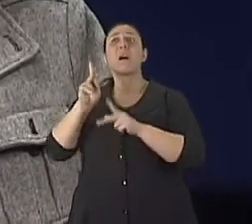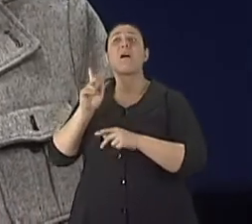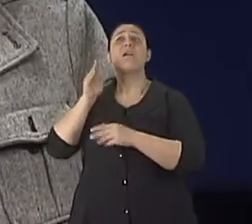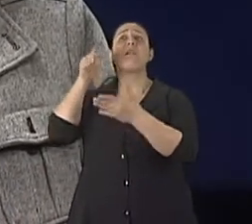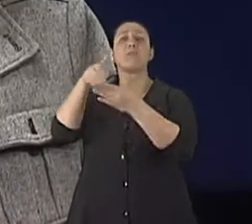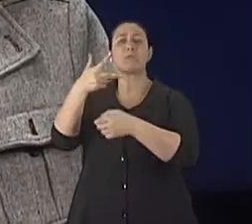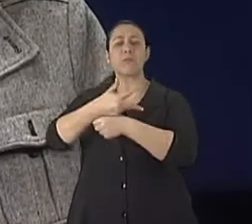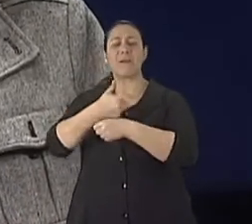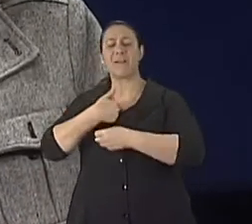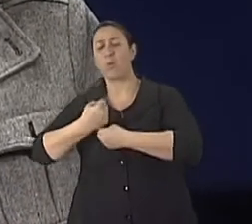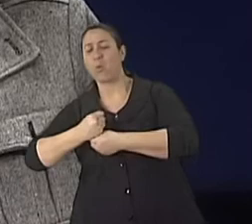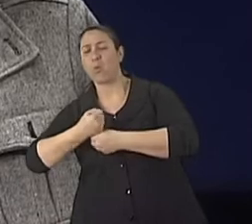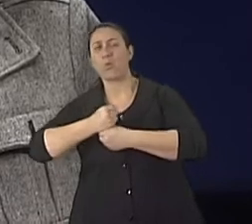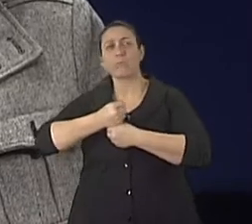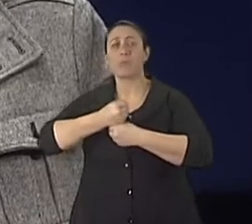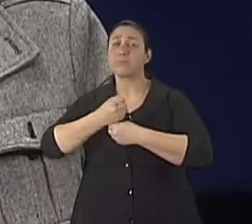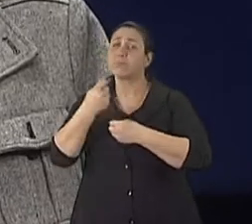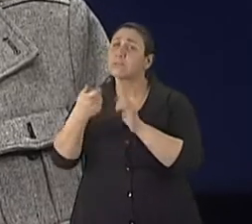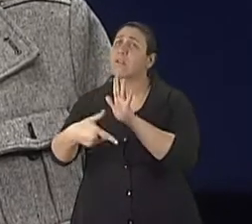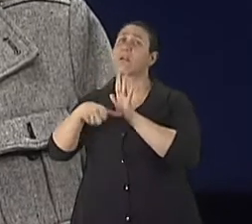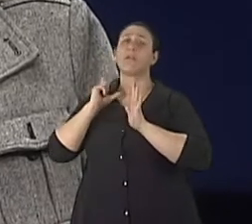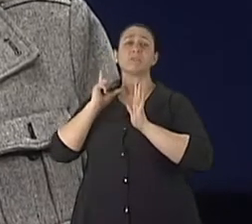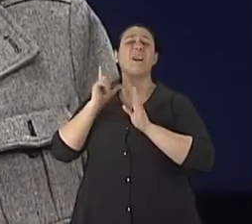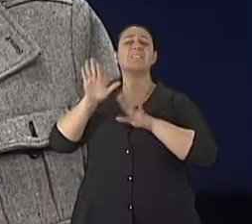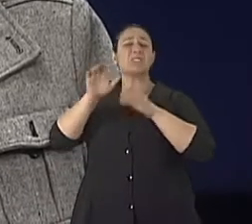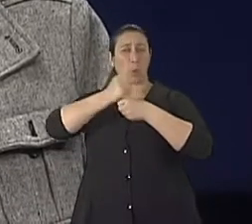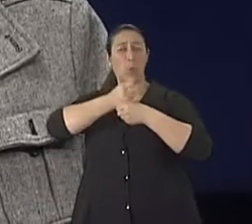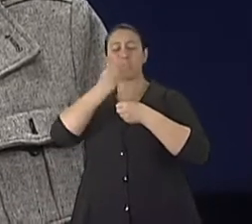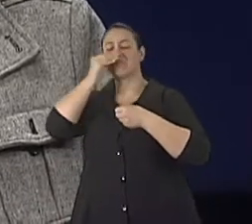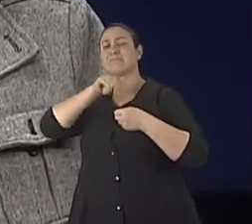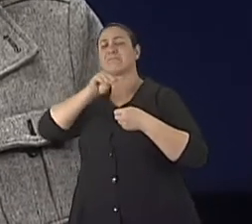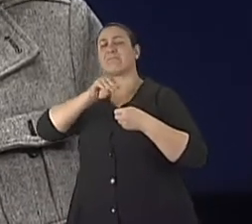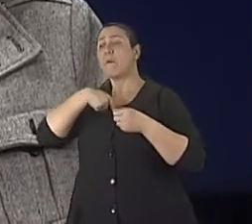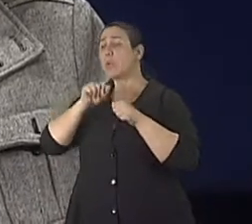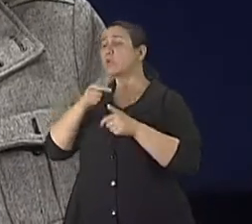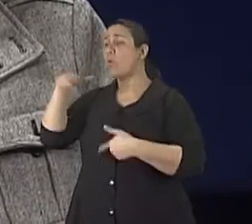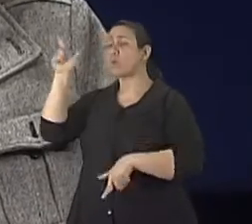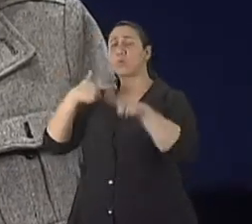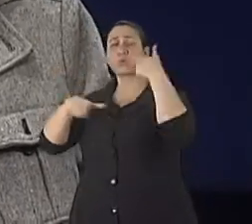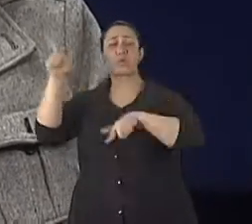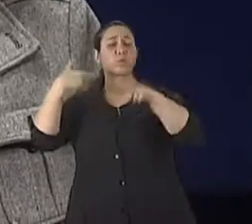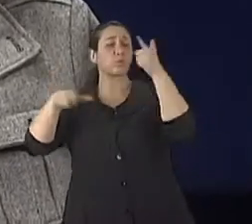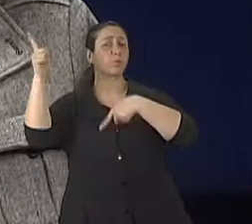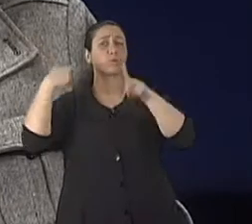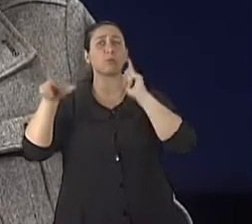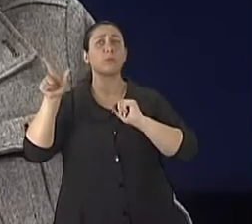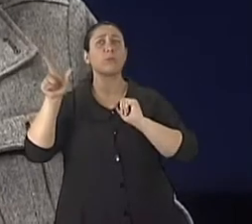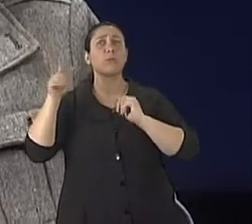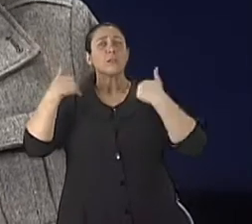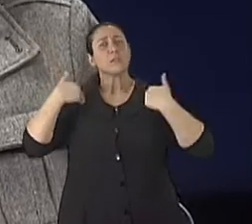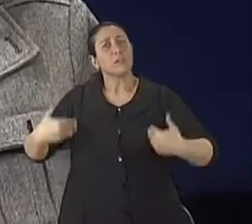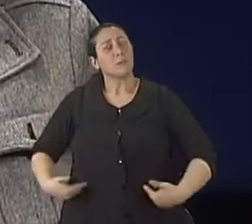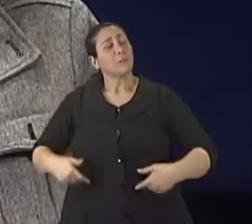dia conturbado nos afazeres que tem acabam esquecendo e deixando um segundo momento o tratamento é aquela atividade física devia ter começado